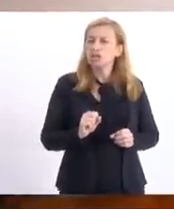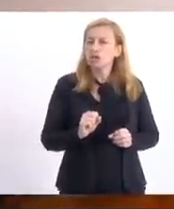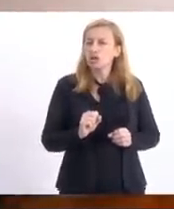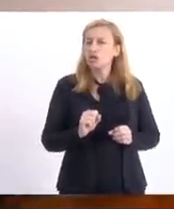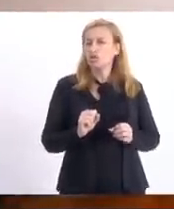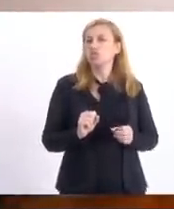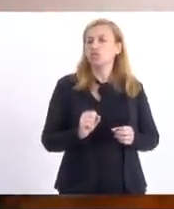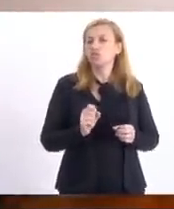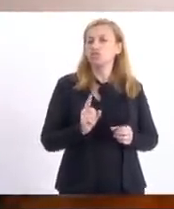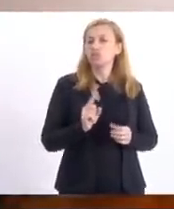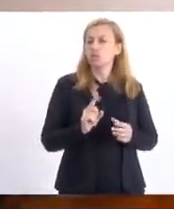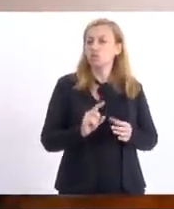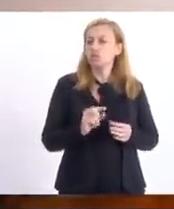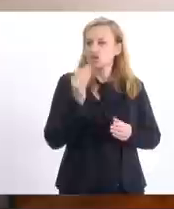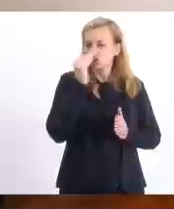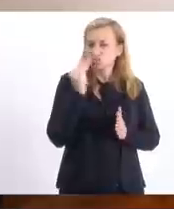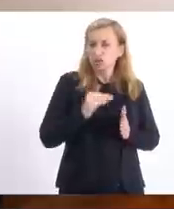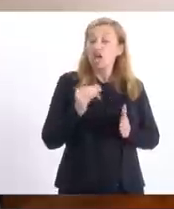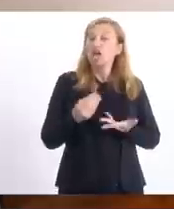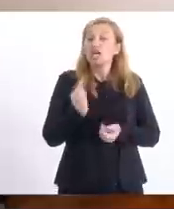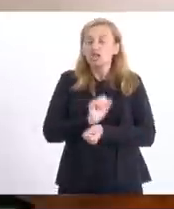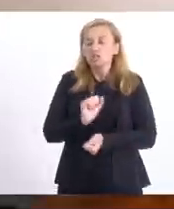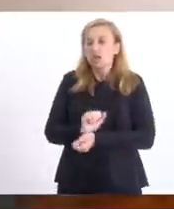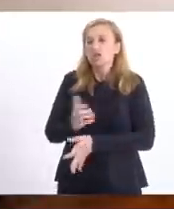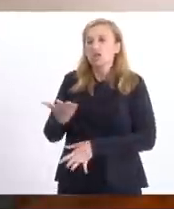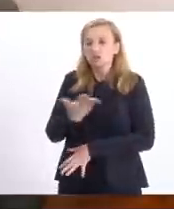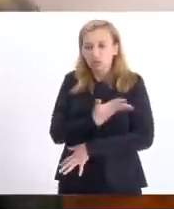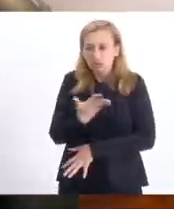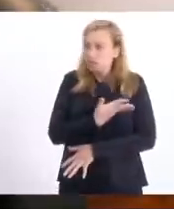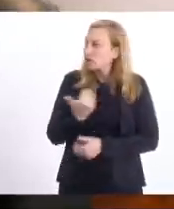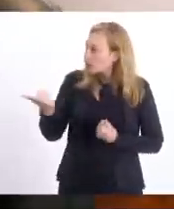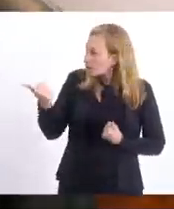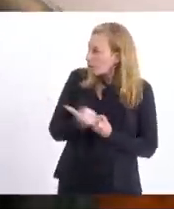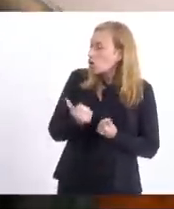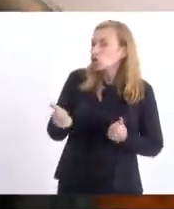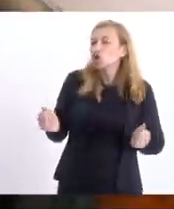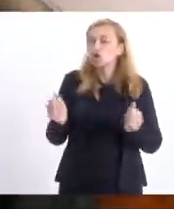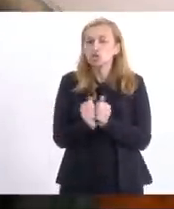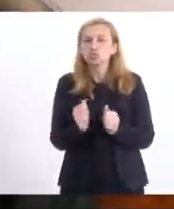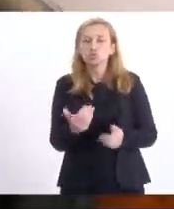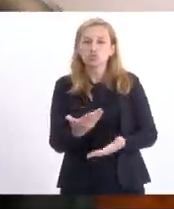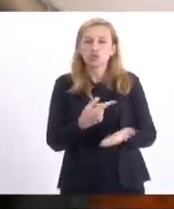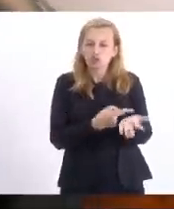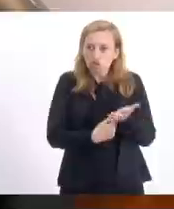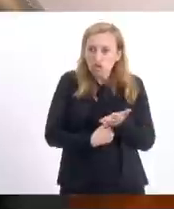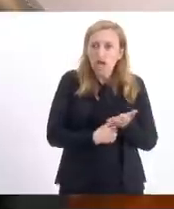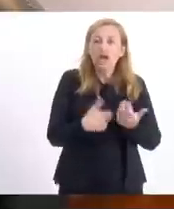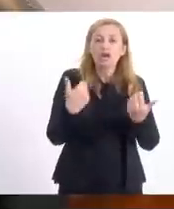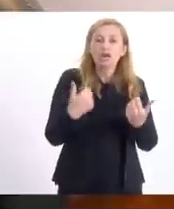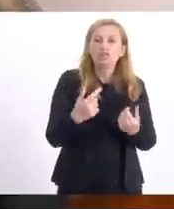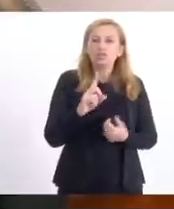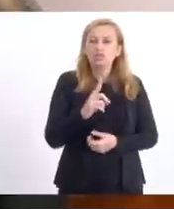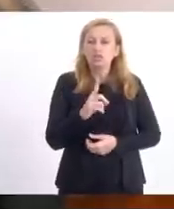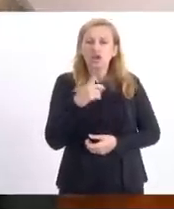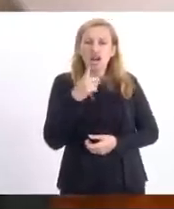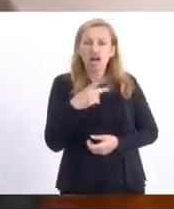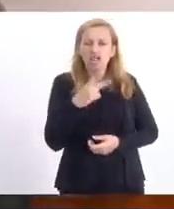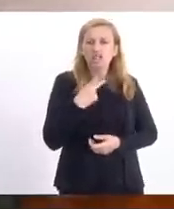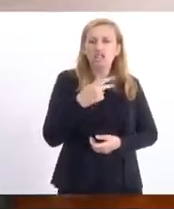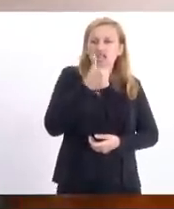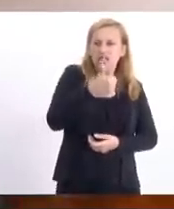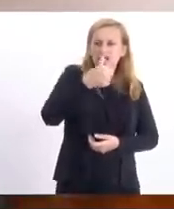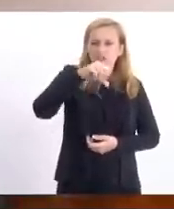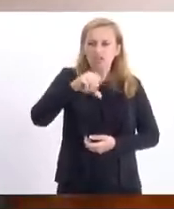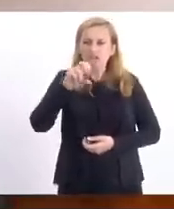não abro mão disso. Eu espero que os meus companheiros possam me apoiar e me ajudar. Precisamos, não estou dizendo 192 até